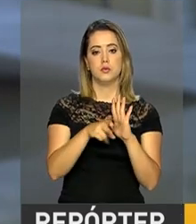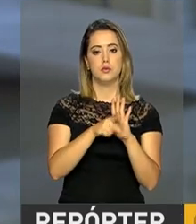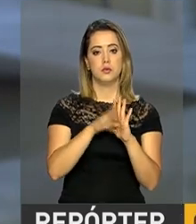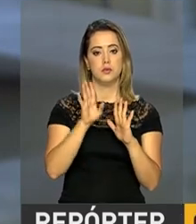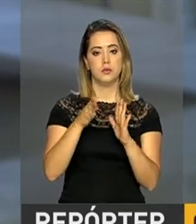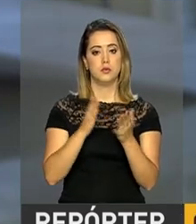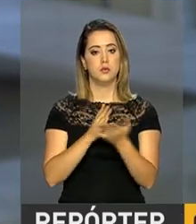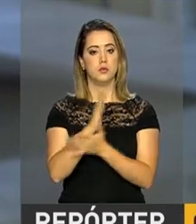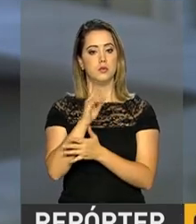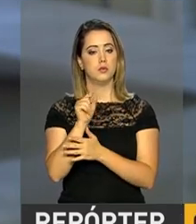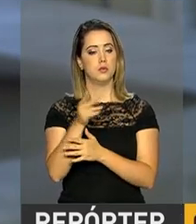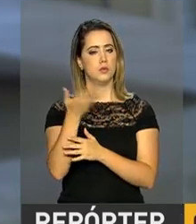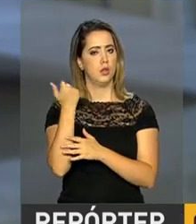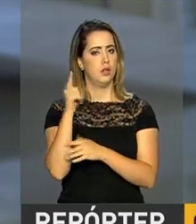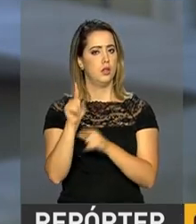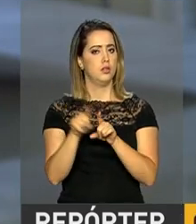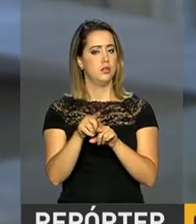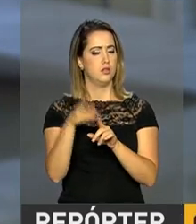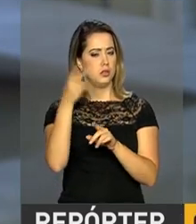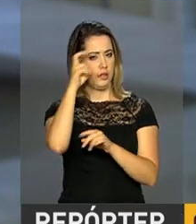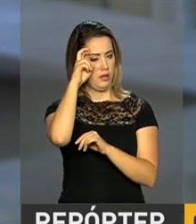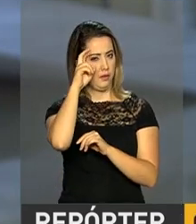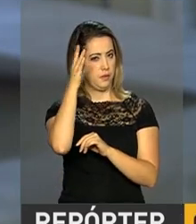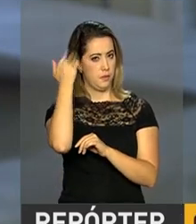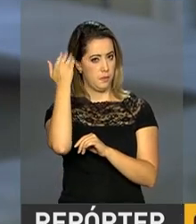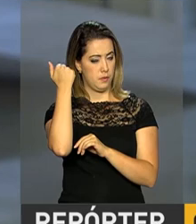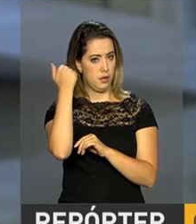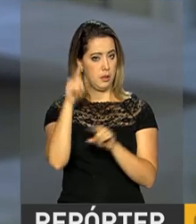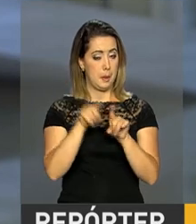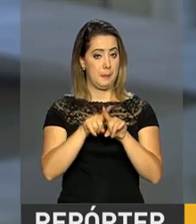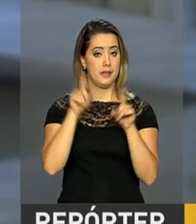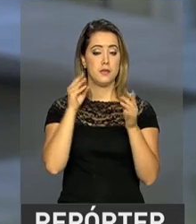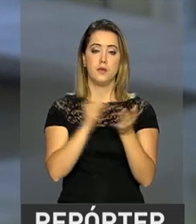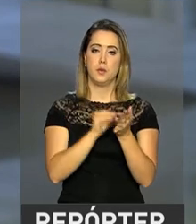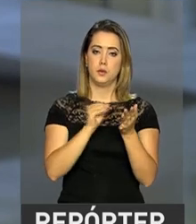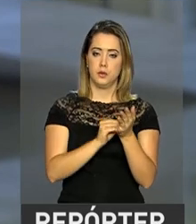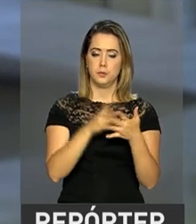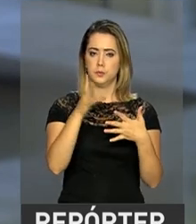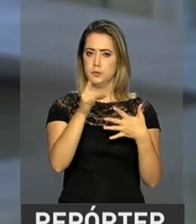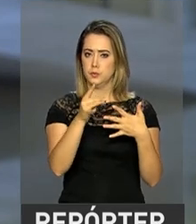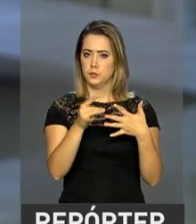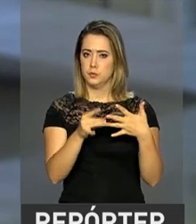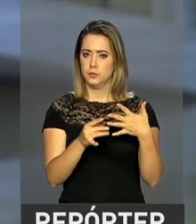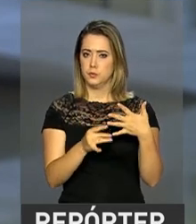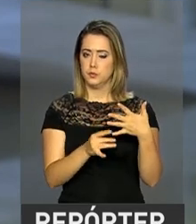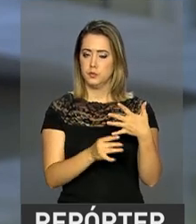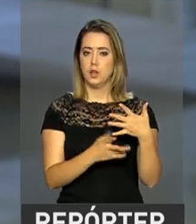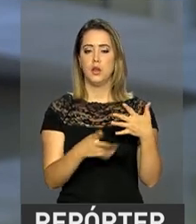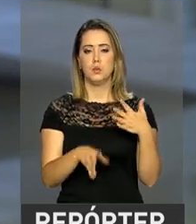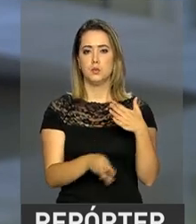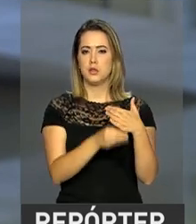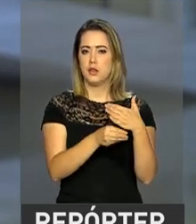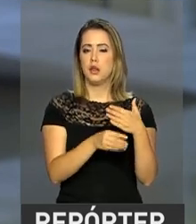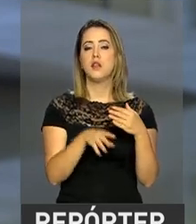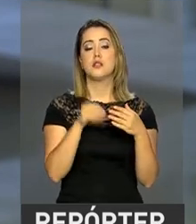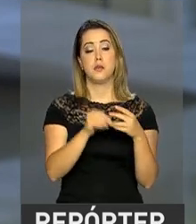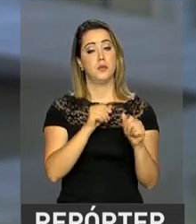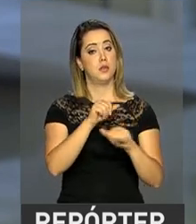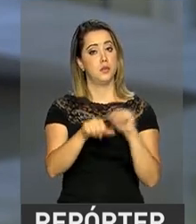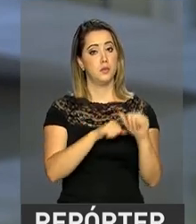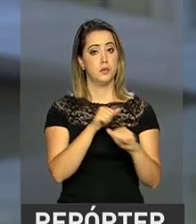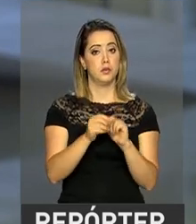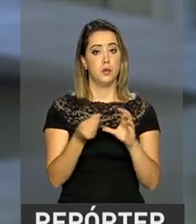já havia sido aprovado na última quinta-feira, mas ainda faltava análise de emendas que poderiam